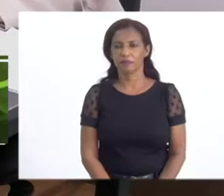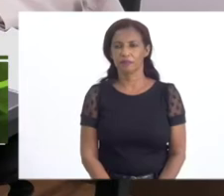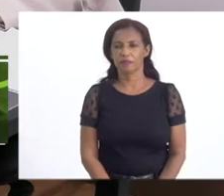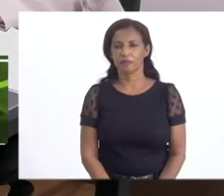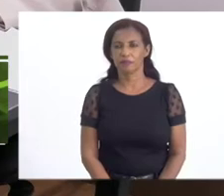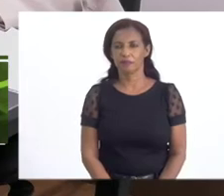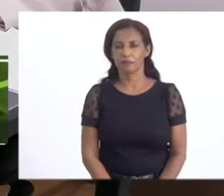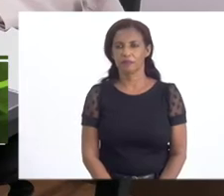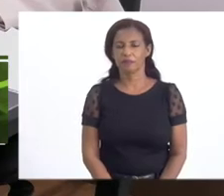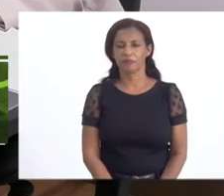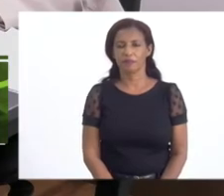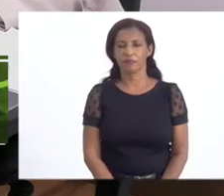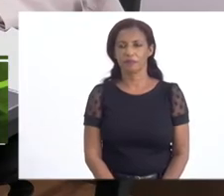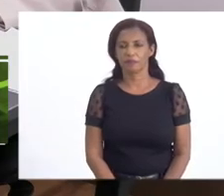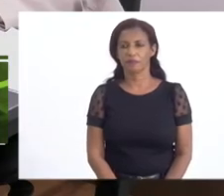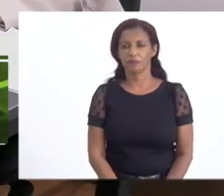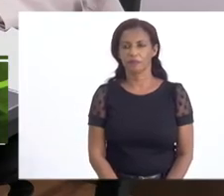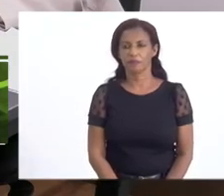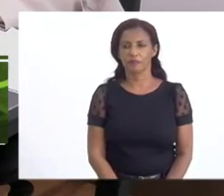Ok.